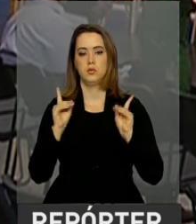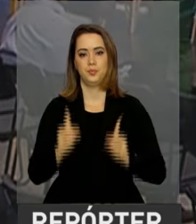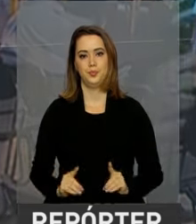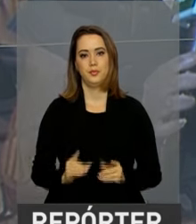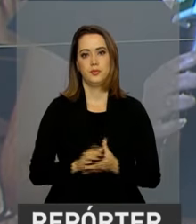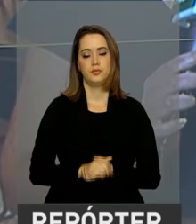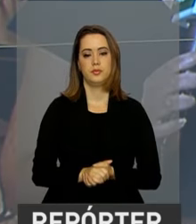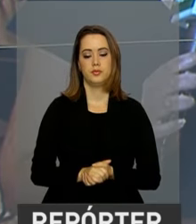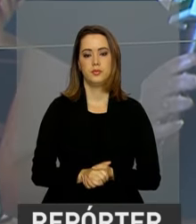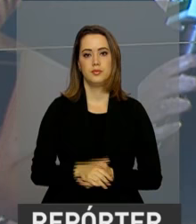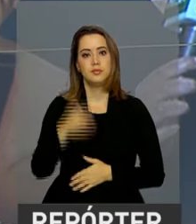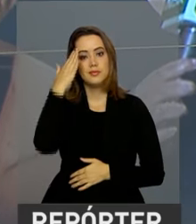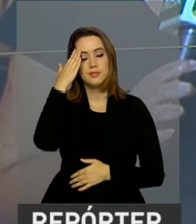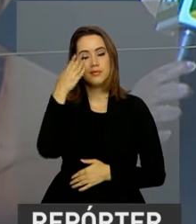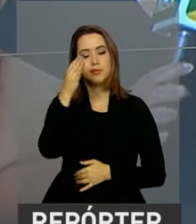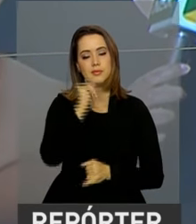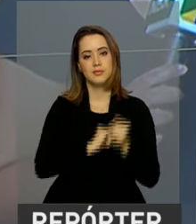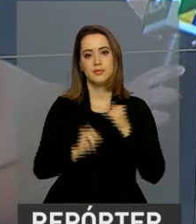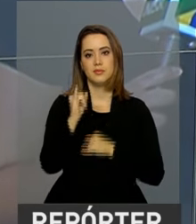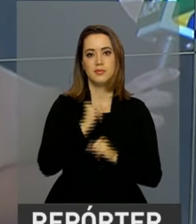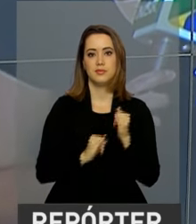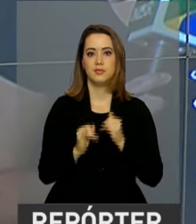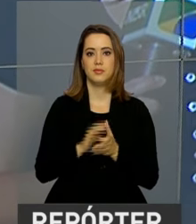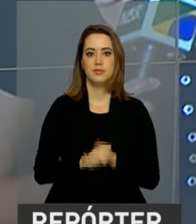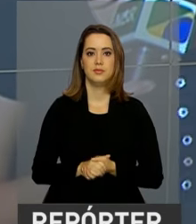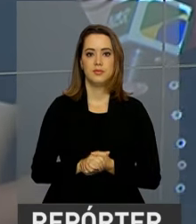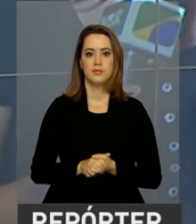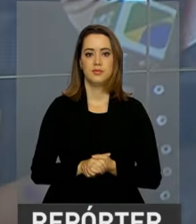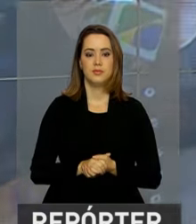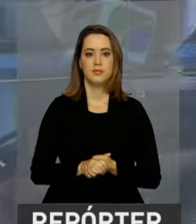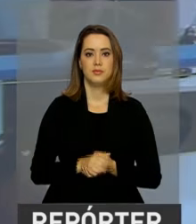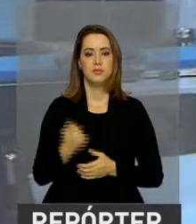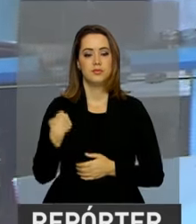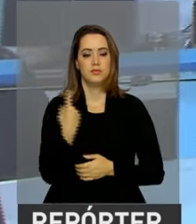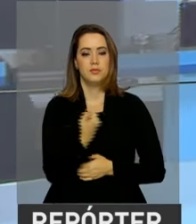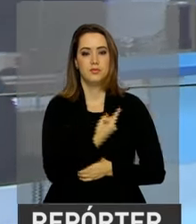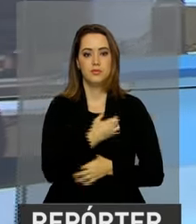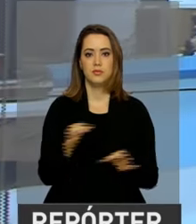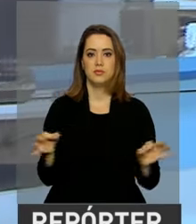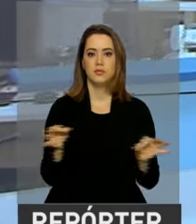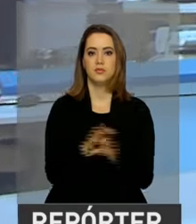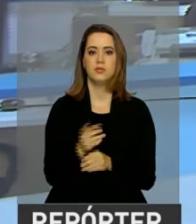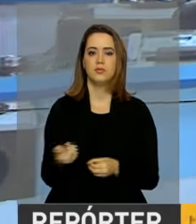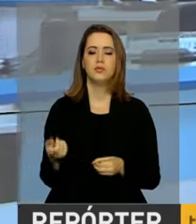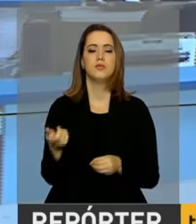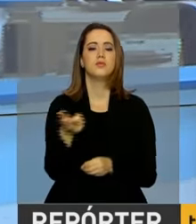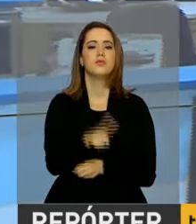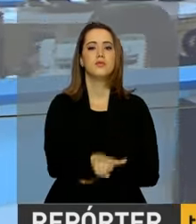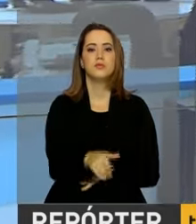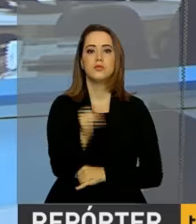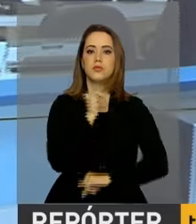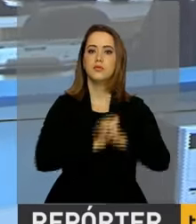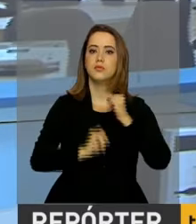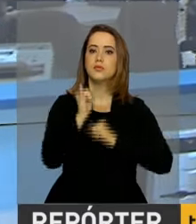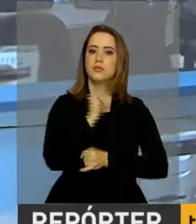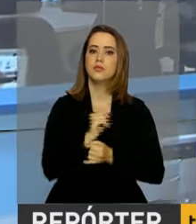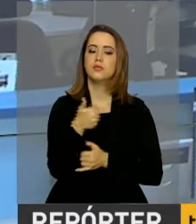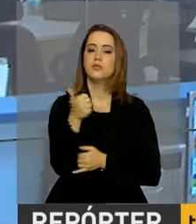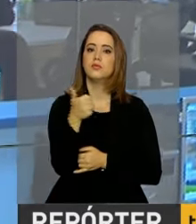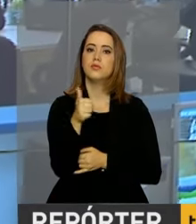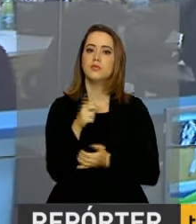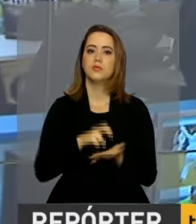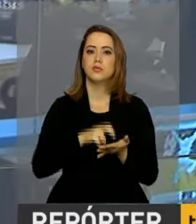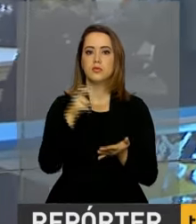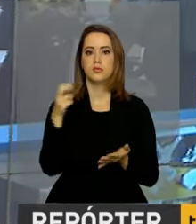Leandro. Obrigado, Thaísa, pelas suas informações. E nós ficamos por aqui. Voltamos a qualquer momento com outras informações ou